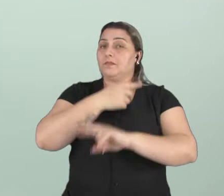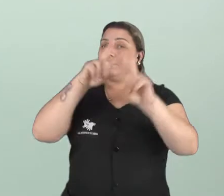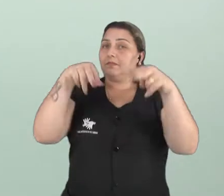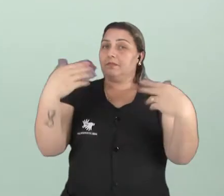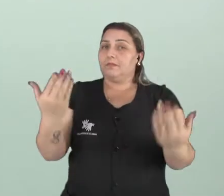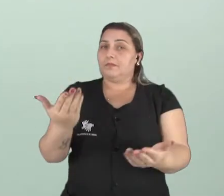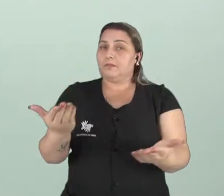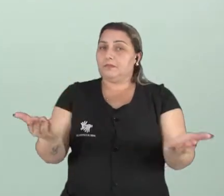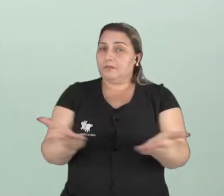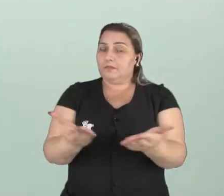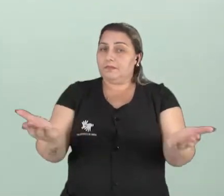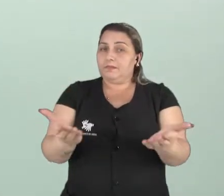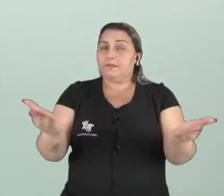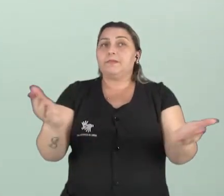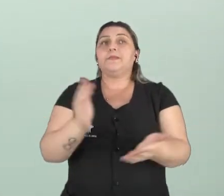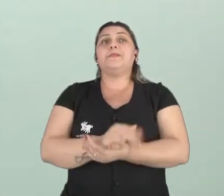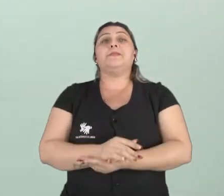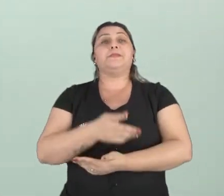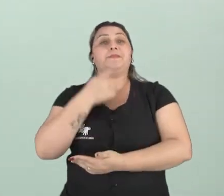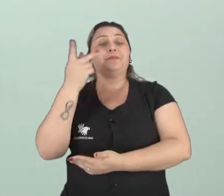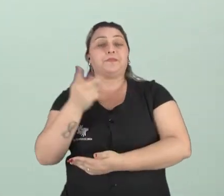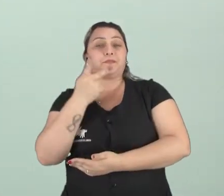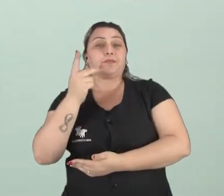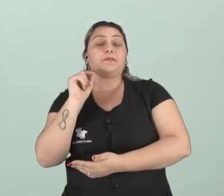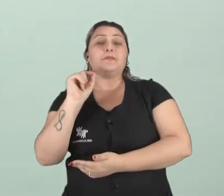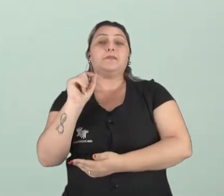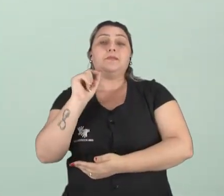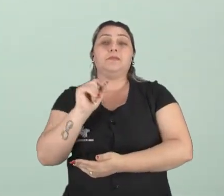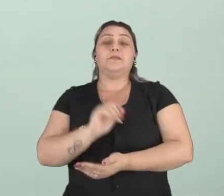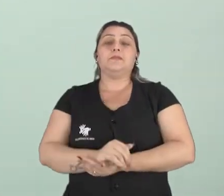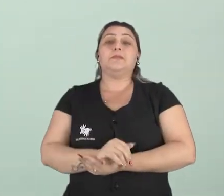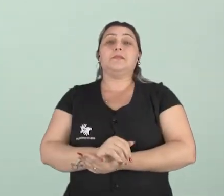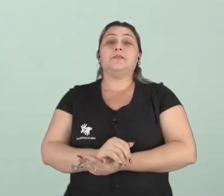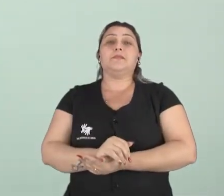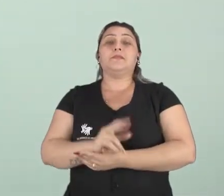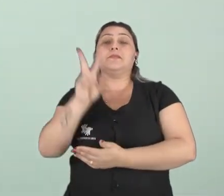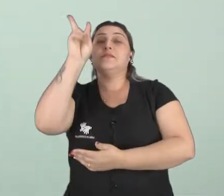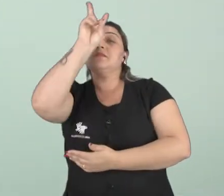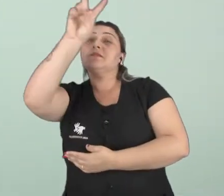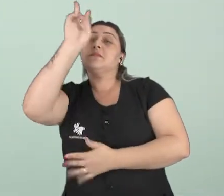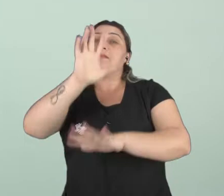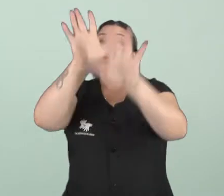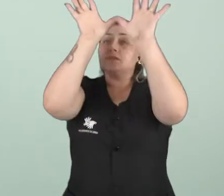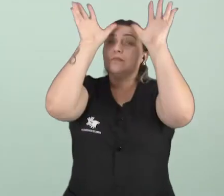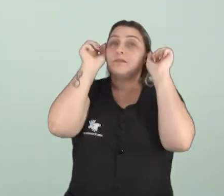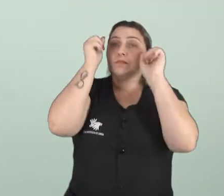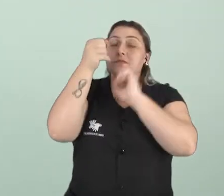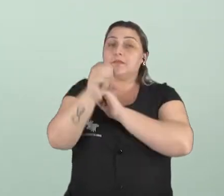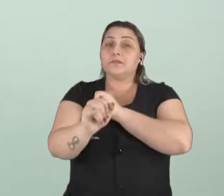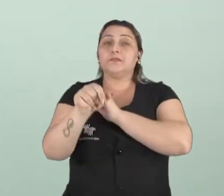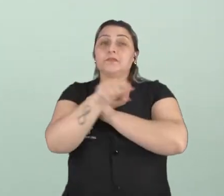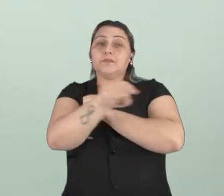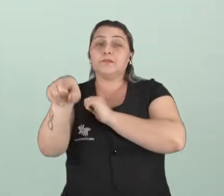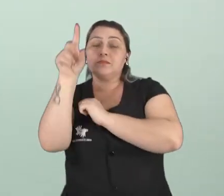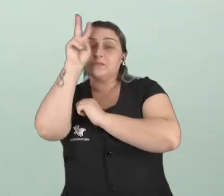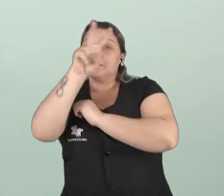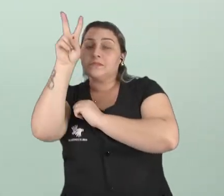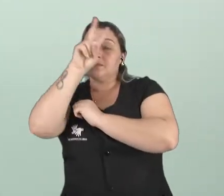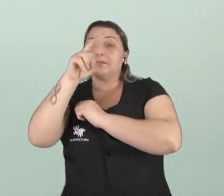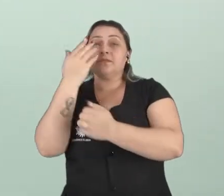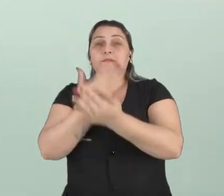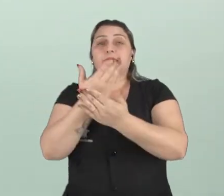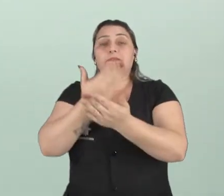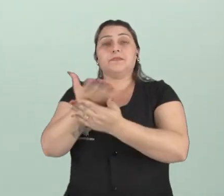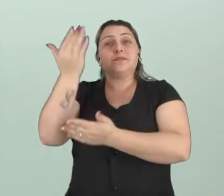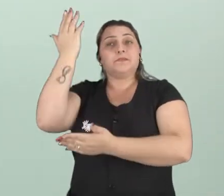de hoje é ainda discutindo, sobre a história do Acre. Se vocês lembram, na nossa